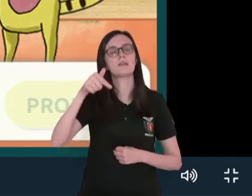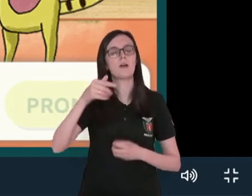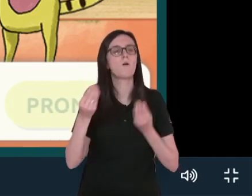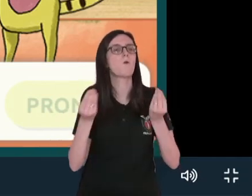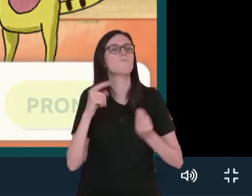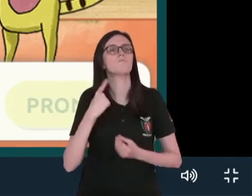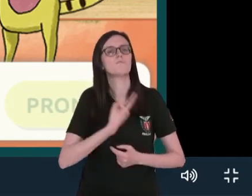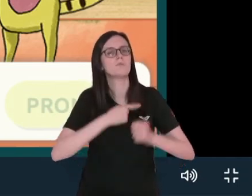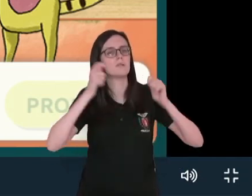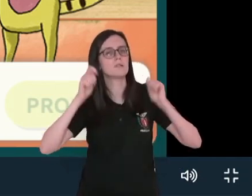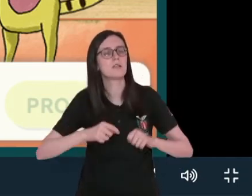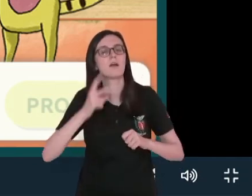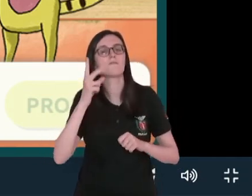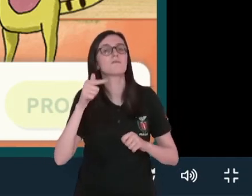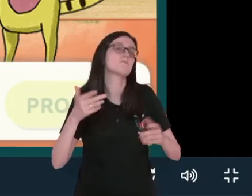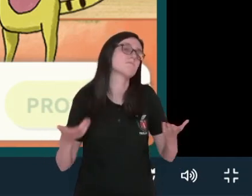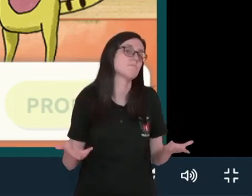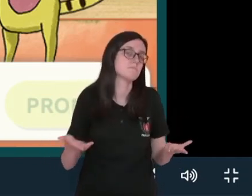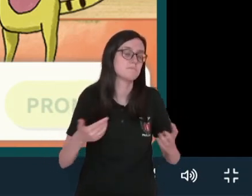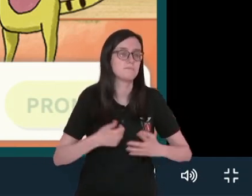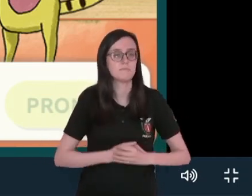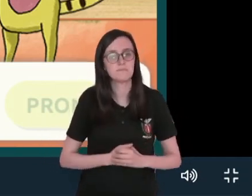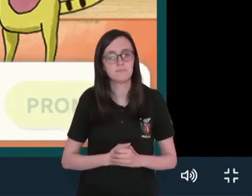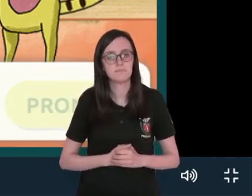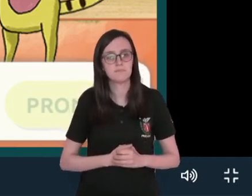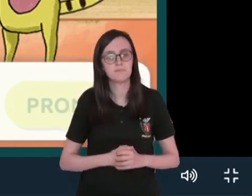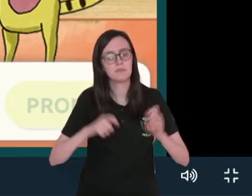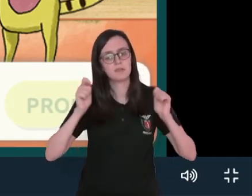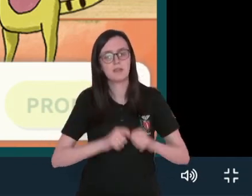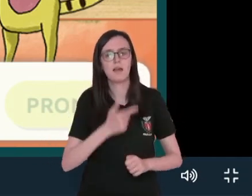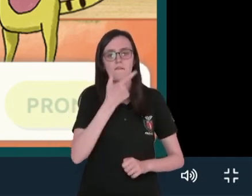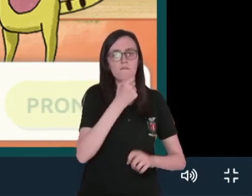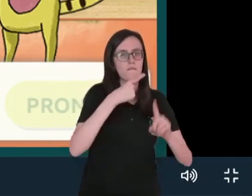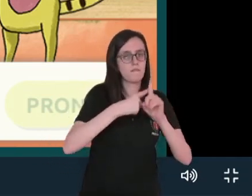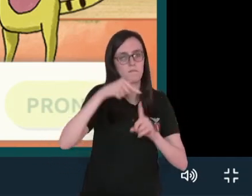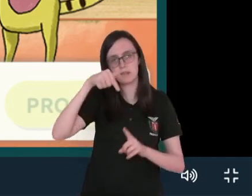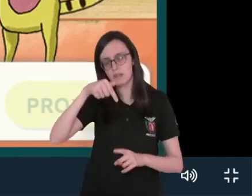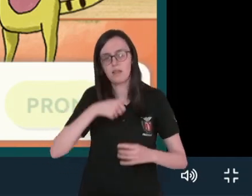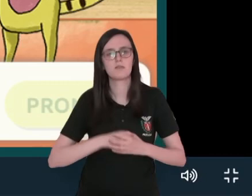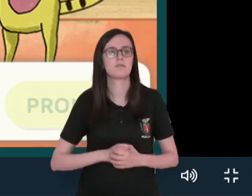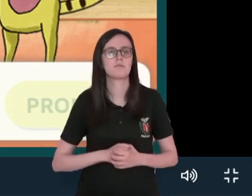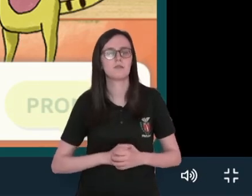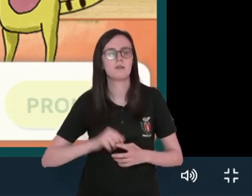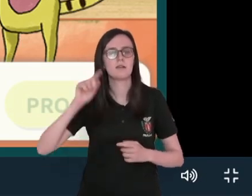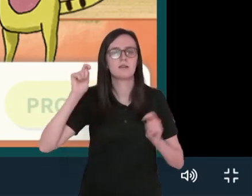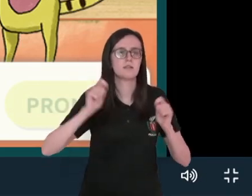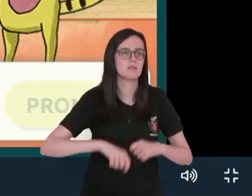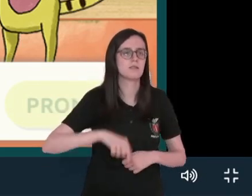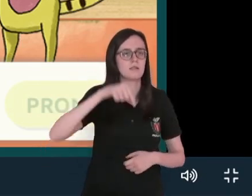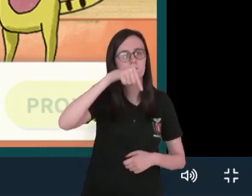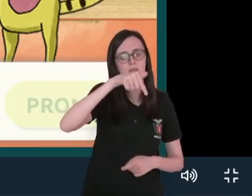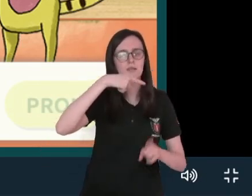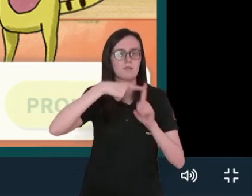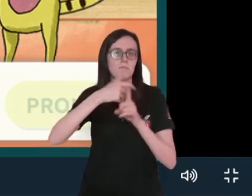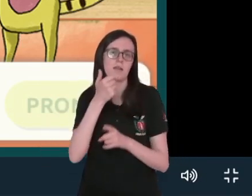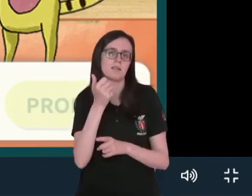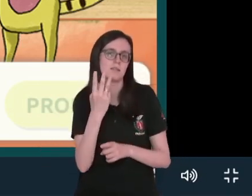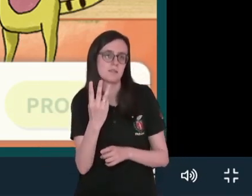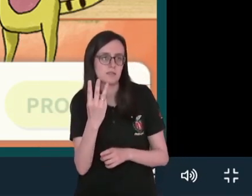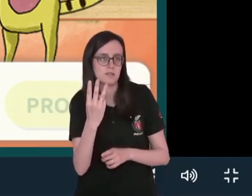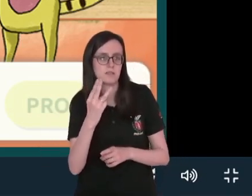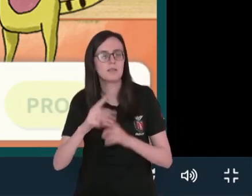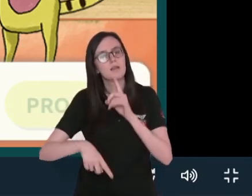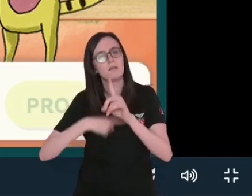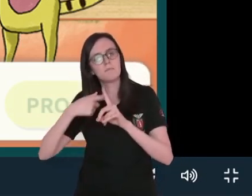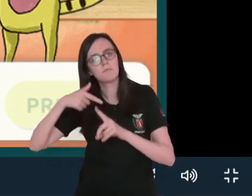que a gente tem para dar 27, né? Se eu somar o 20 mais o 7... né, se eu somar ali o 7 mais o 13, dá